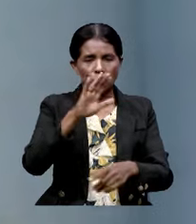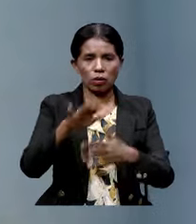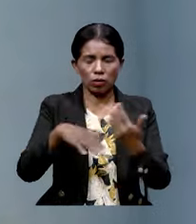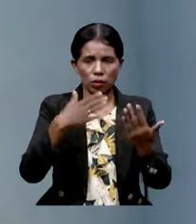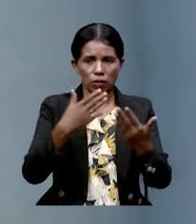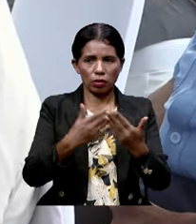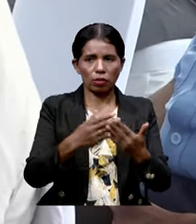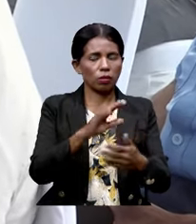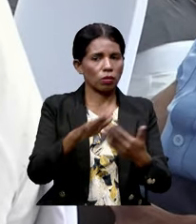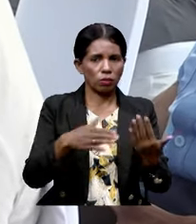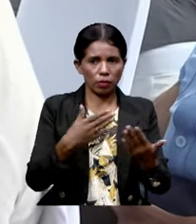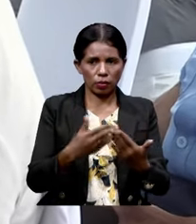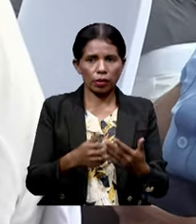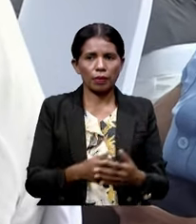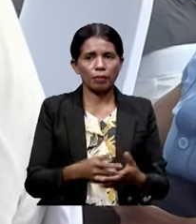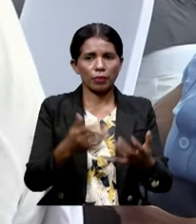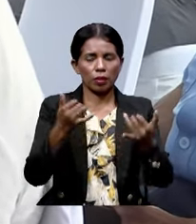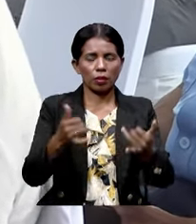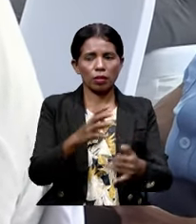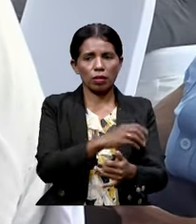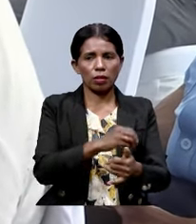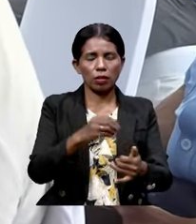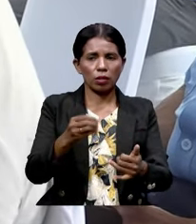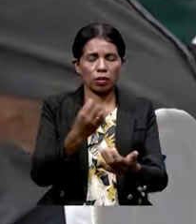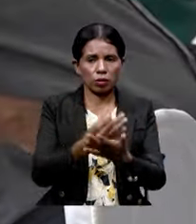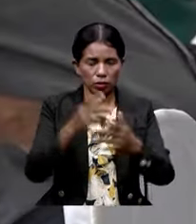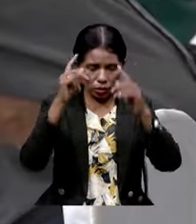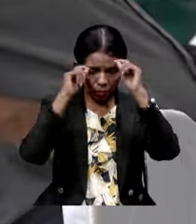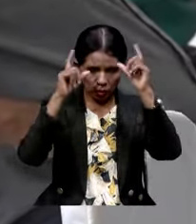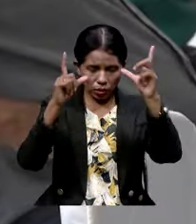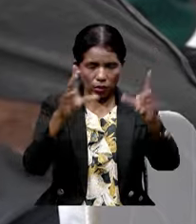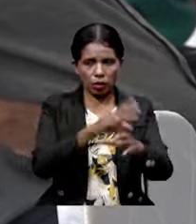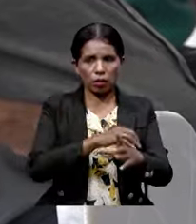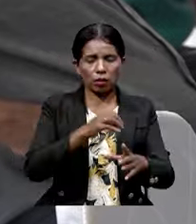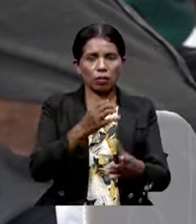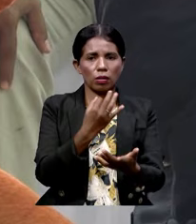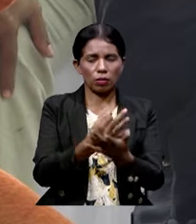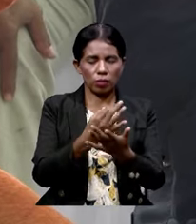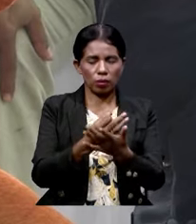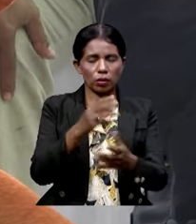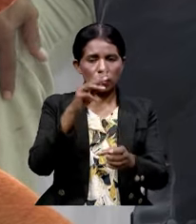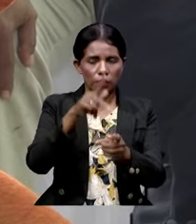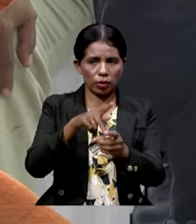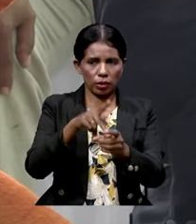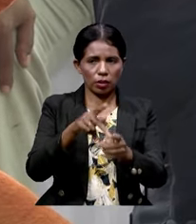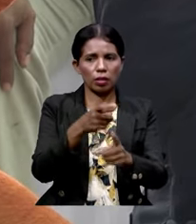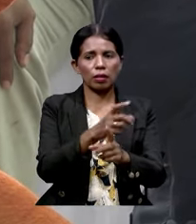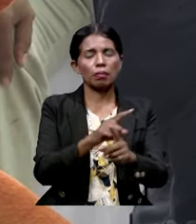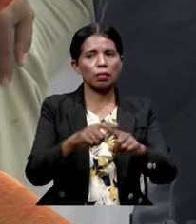ia setor ototu. Dadau ne fonte rendimento Timor-Lestenian dependência ba fundo minerai husi kampu bayu undan